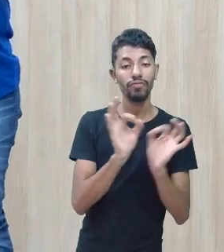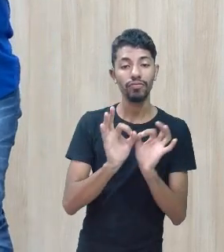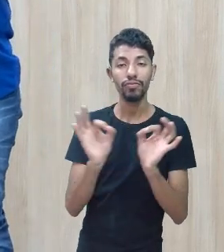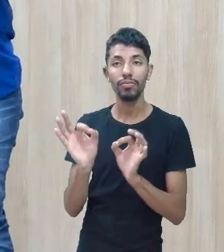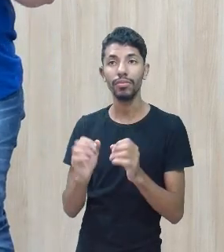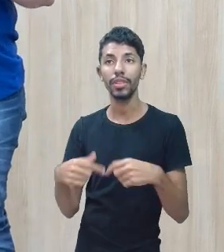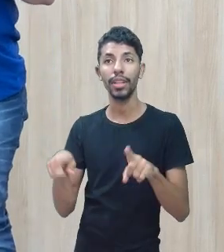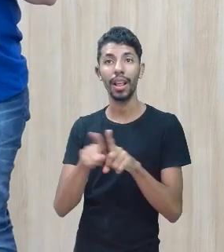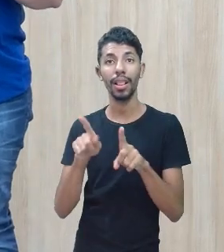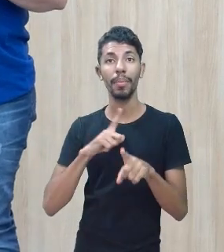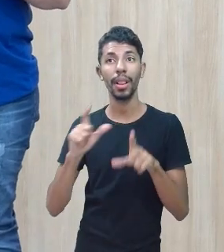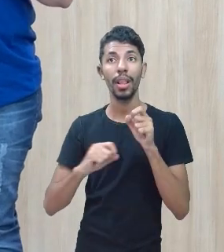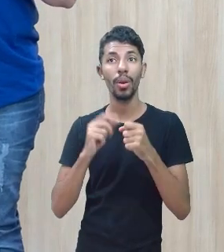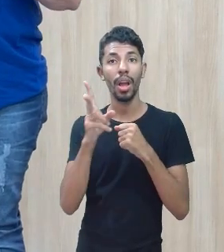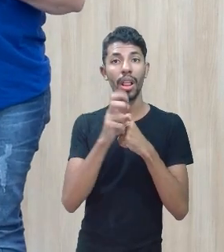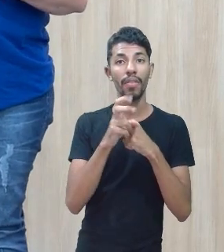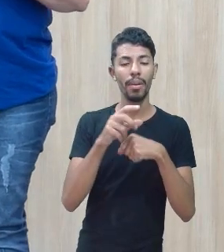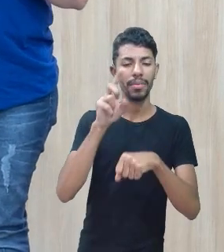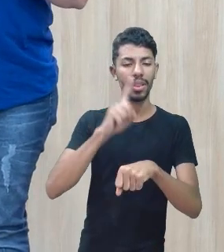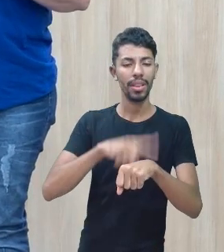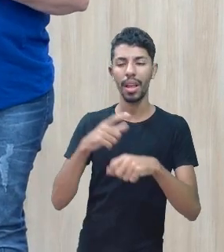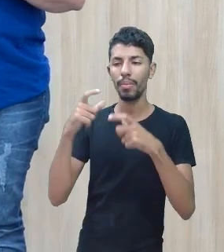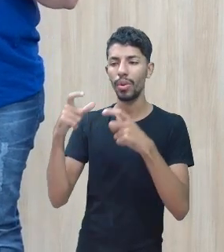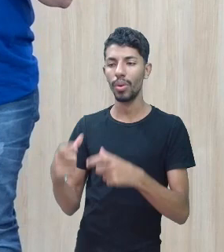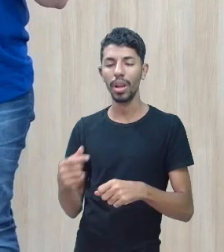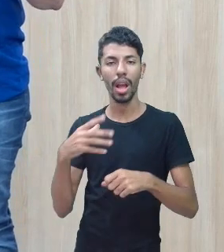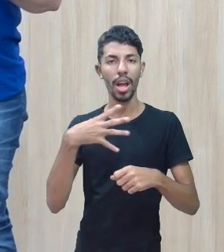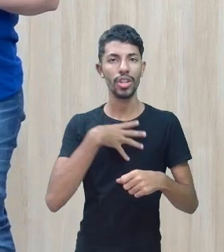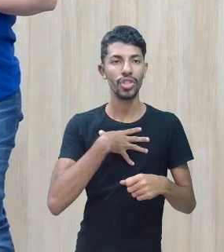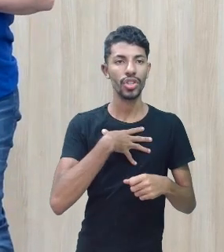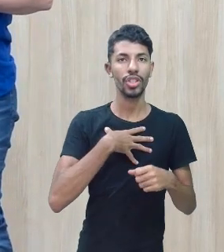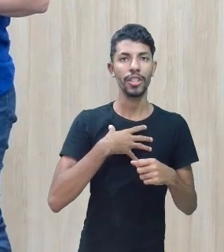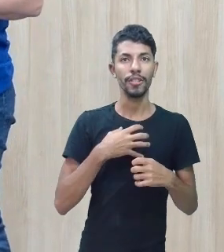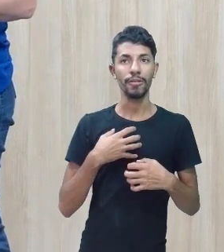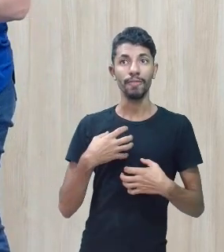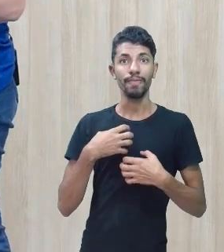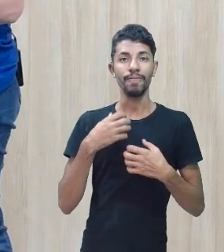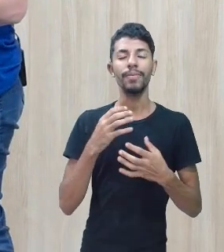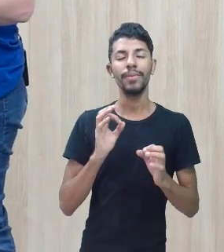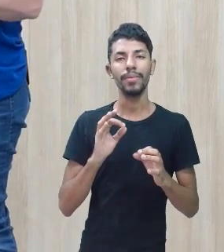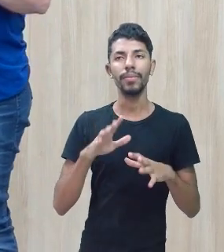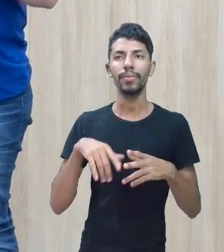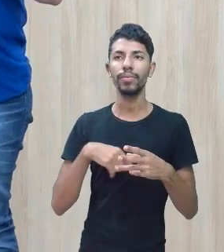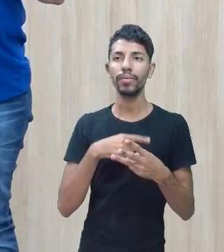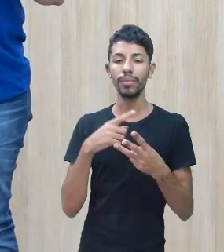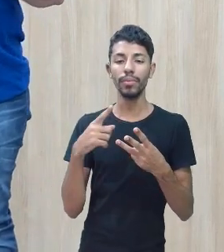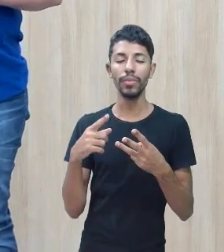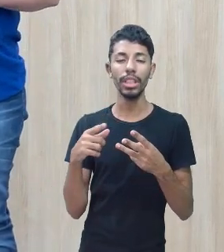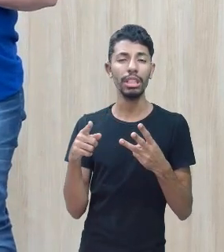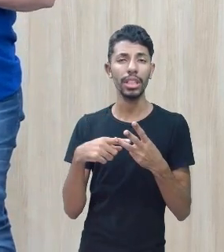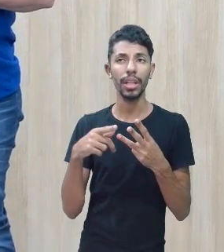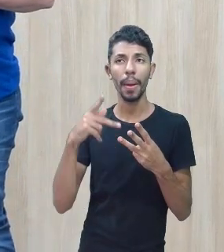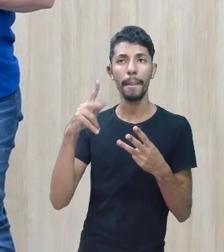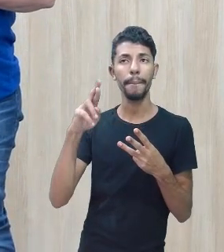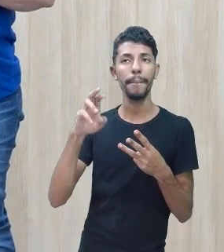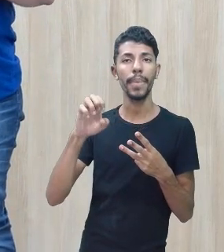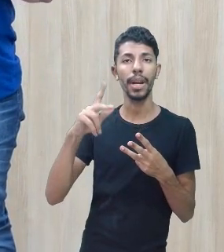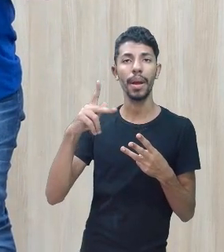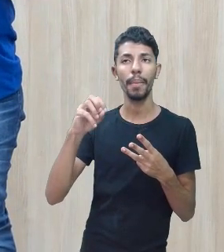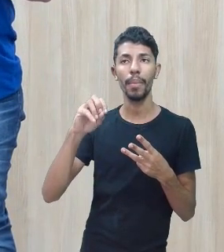os advérbios de tempo, de lugar, de modo, de intensidade. Nós temos as